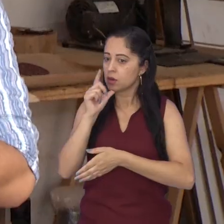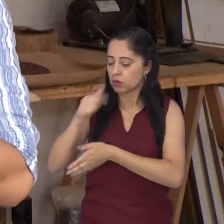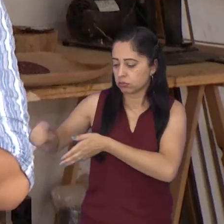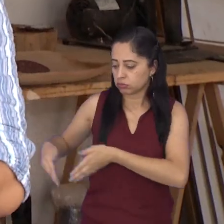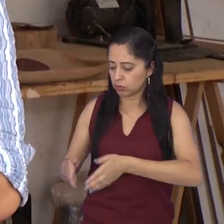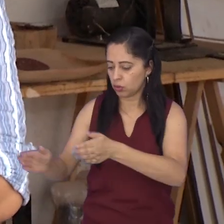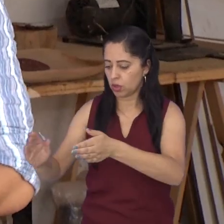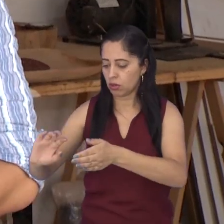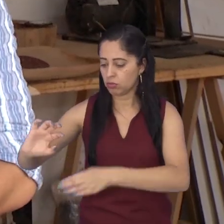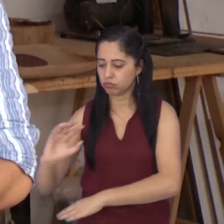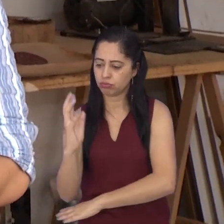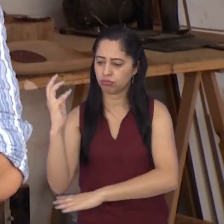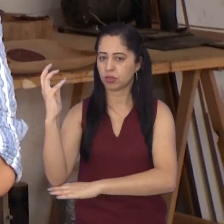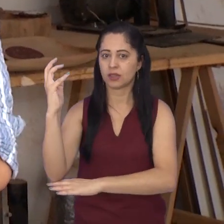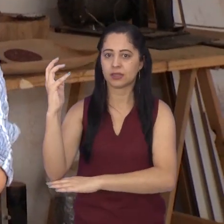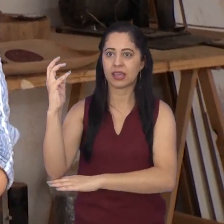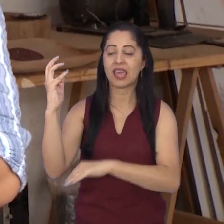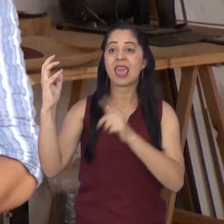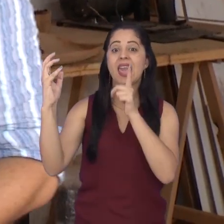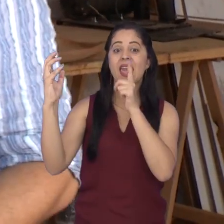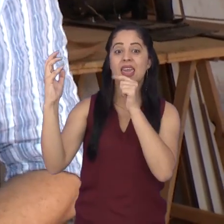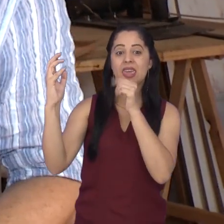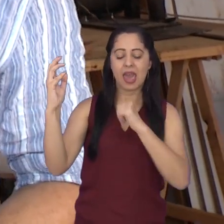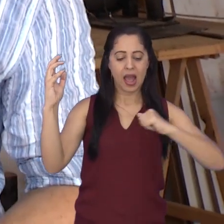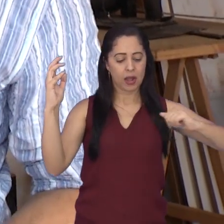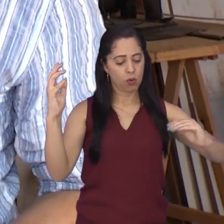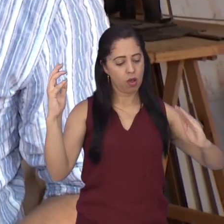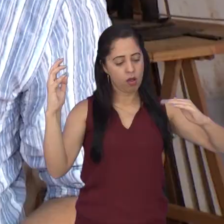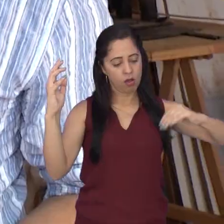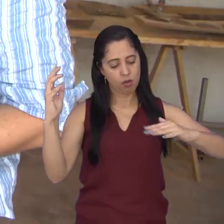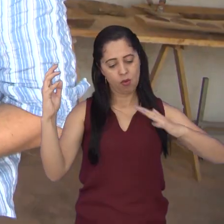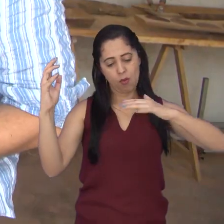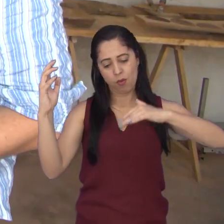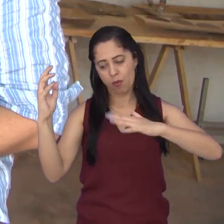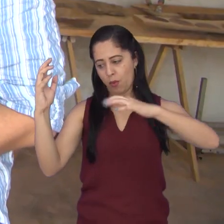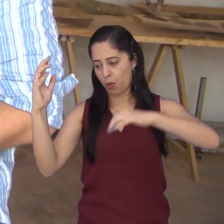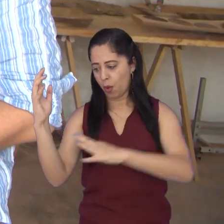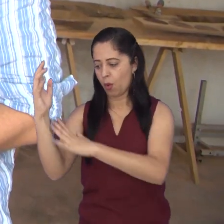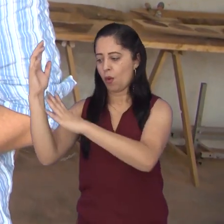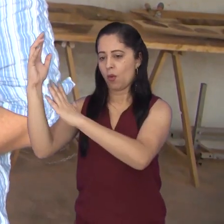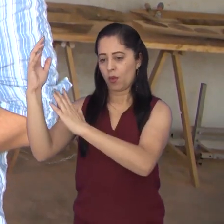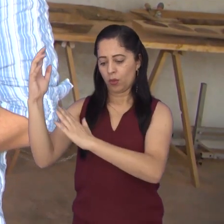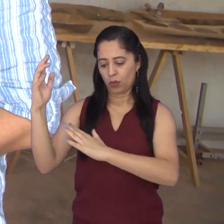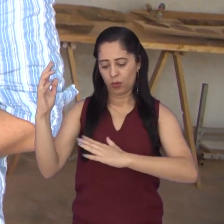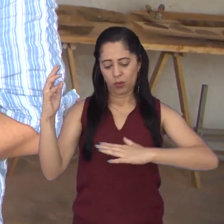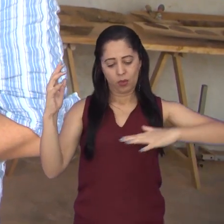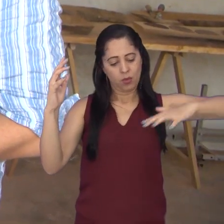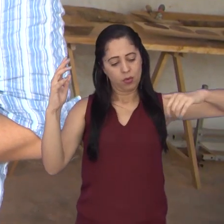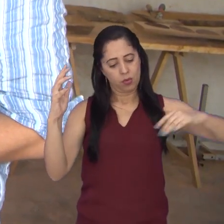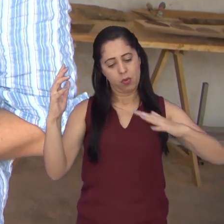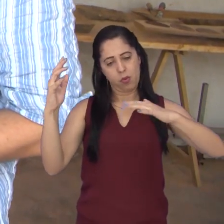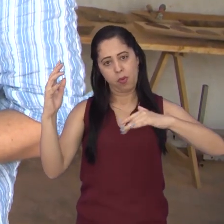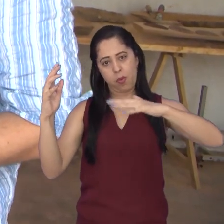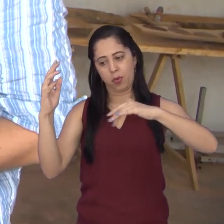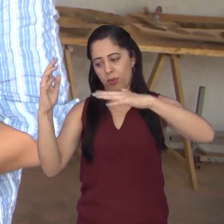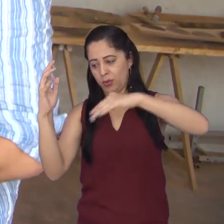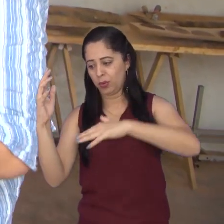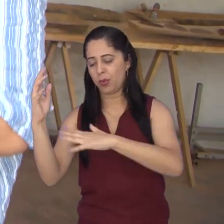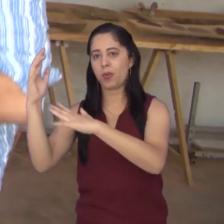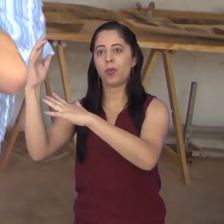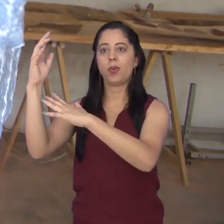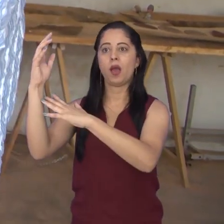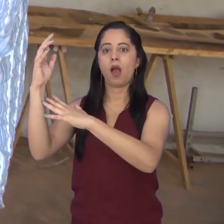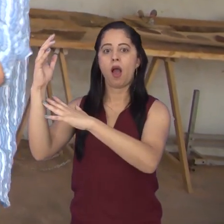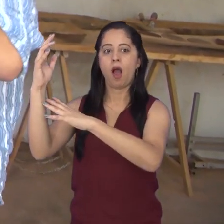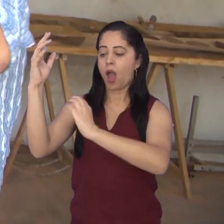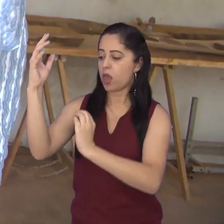as peças chegam a ficar no rio. E a água faz esses entalhes maravilhosos, orgânicos na madeira.